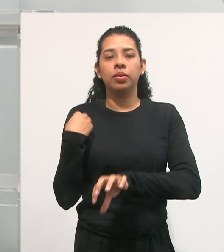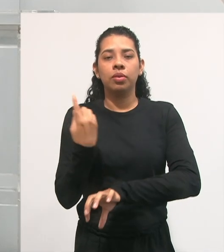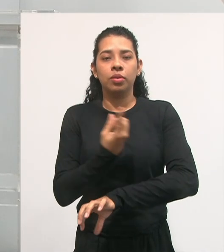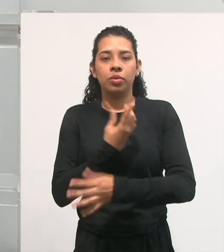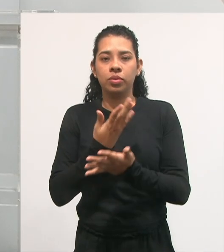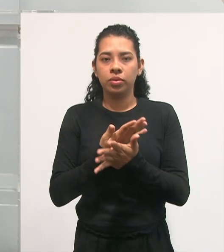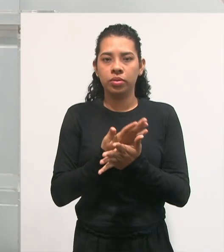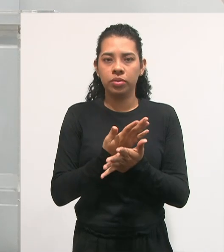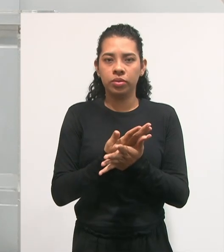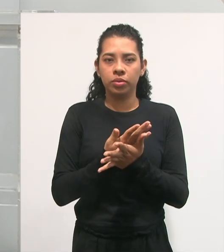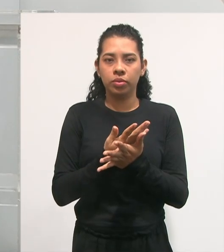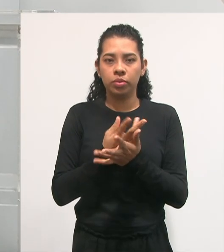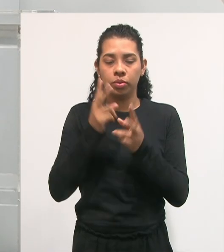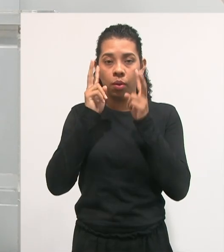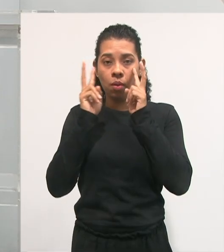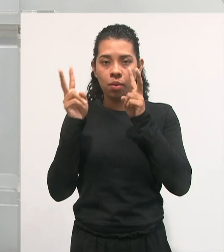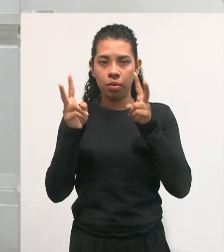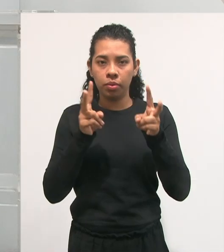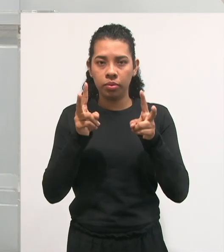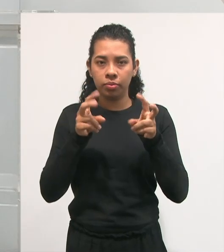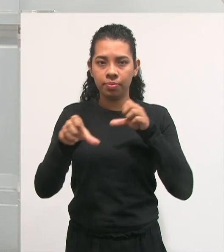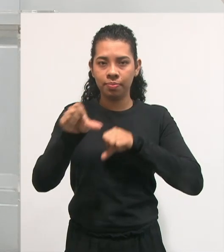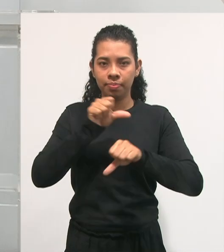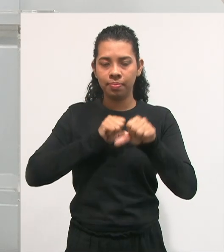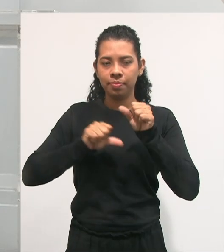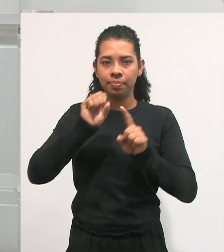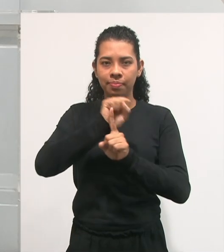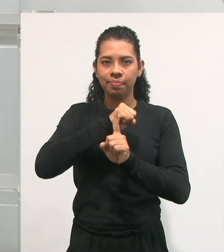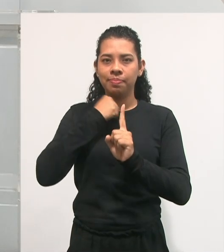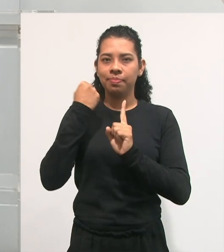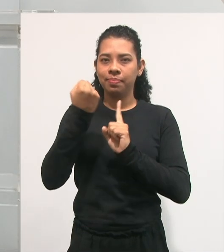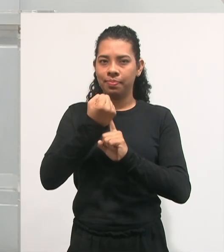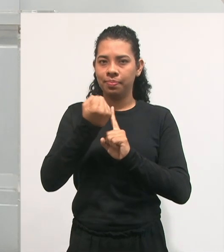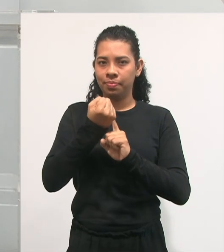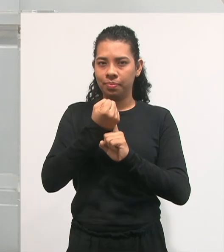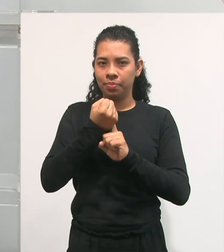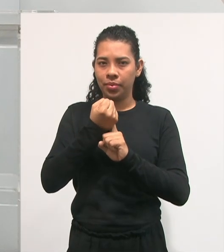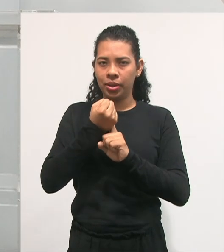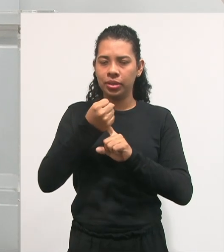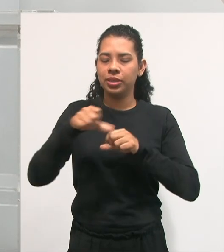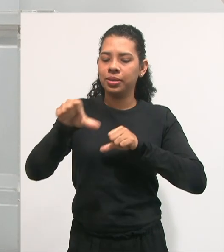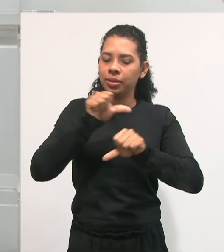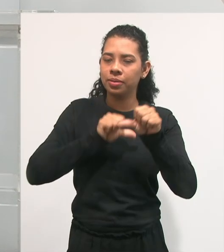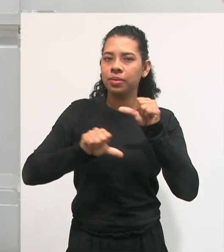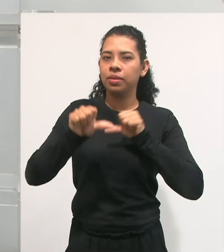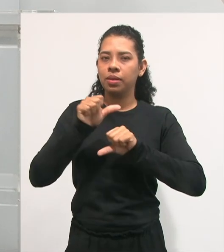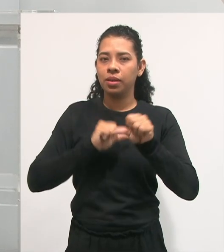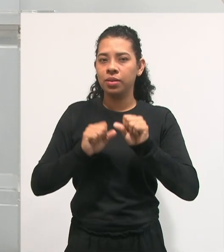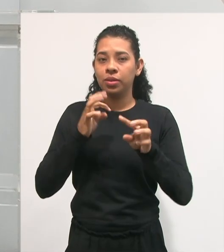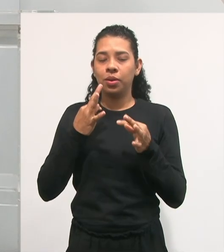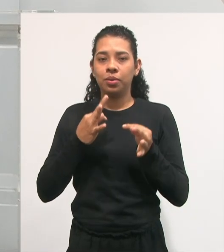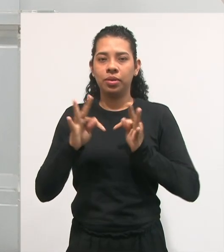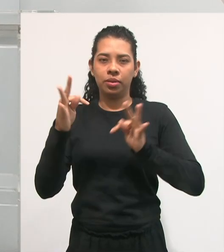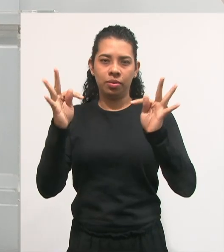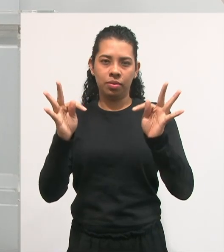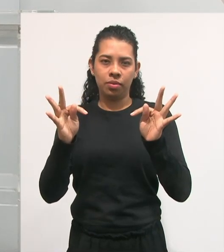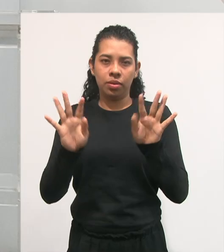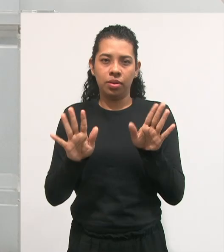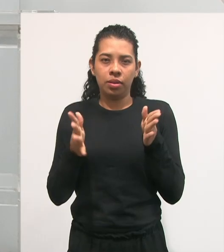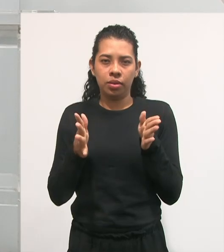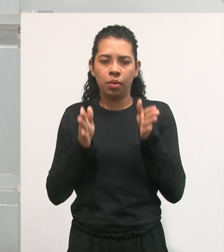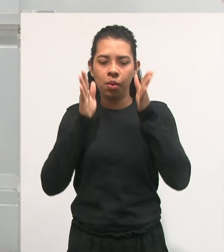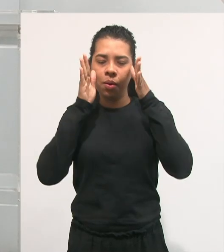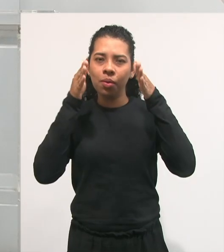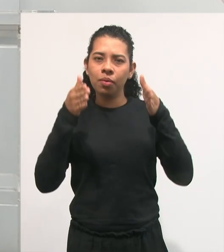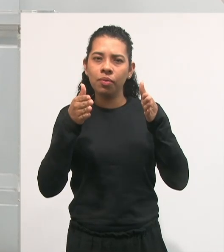transformações que a sociedade passa são várias, inclusive nas áreas de tecnologia. Então, note que nos últimos anos a gente tem